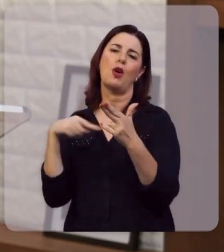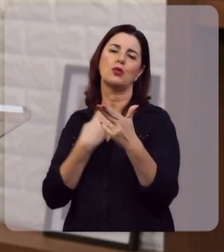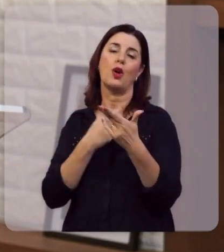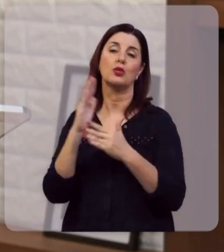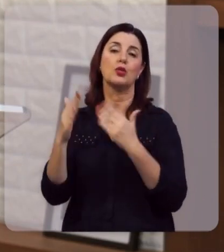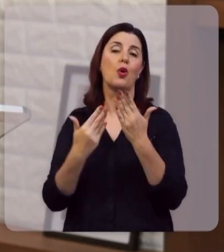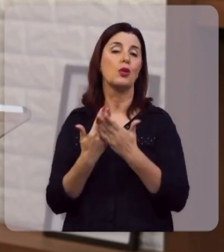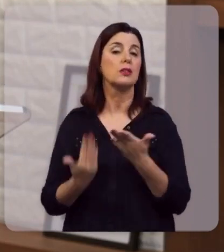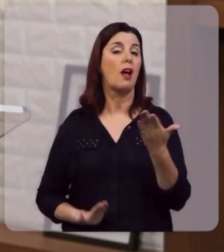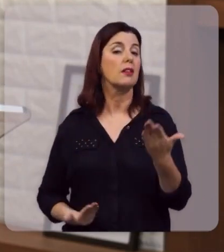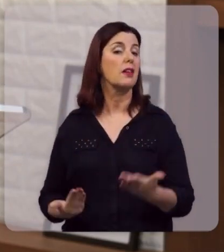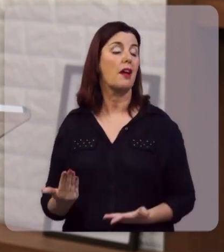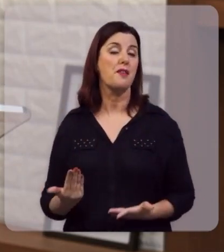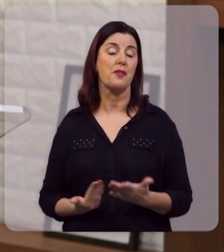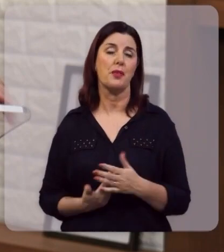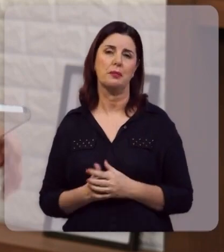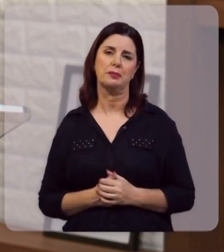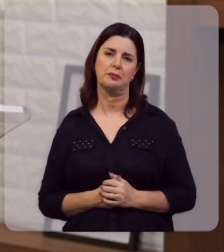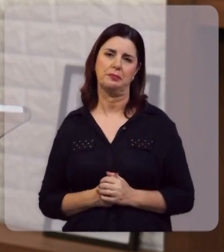todos servos.